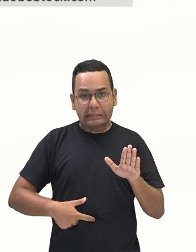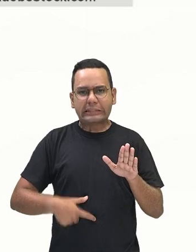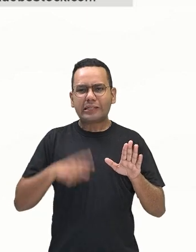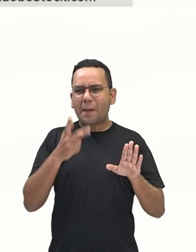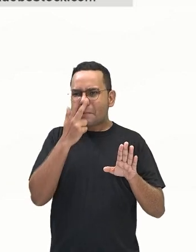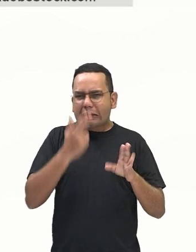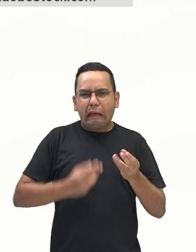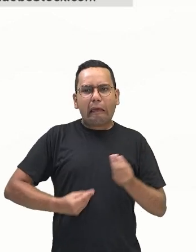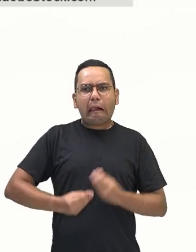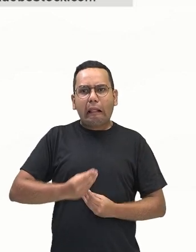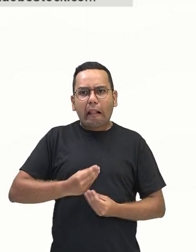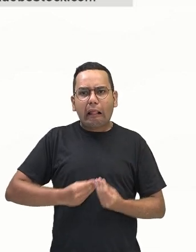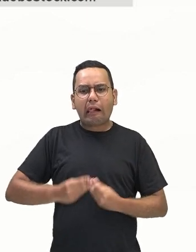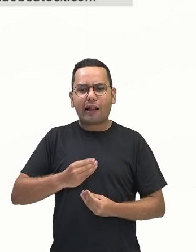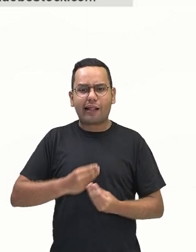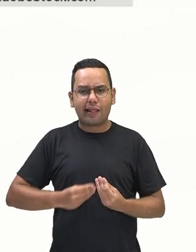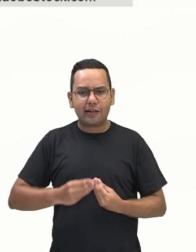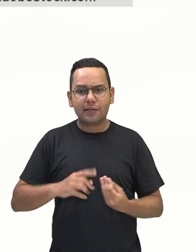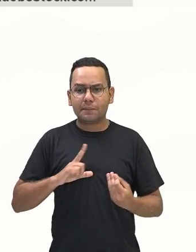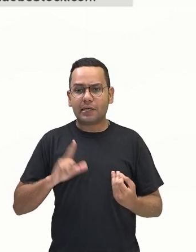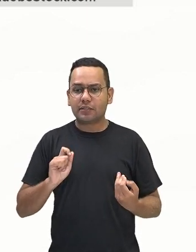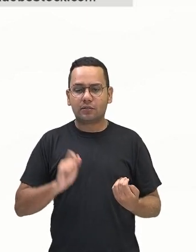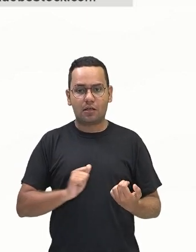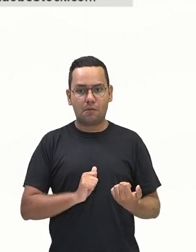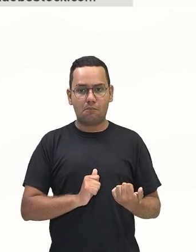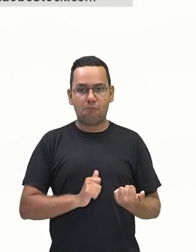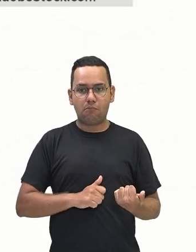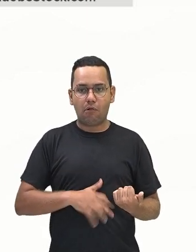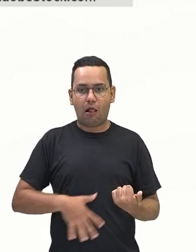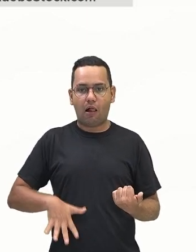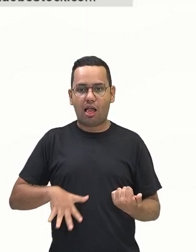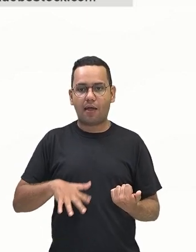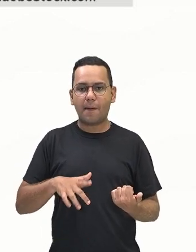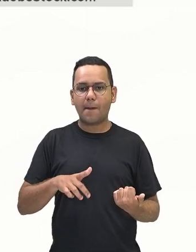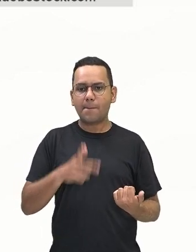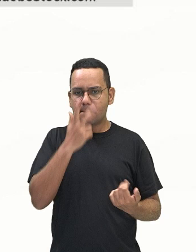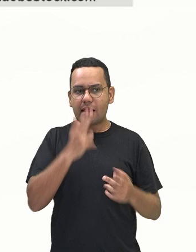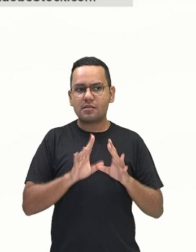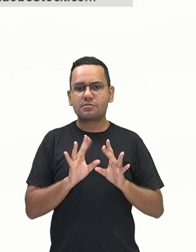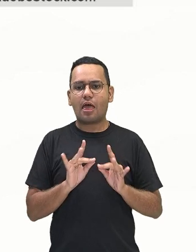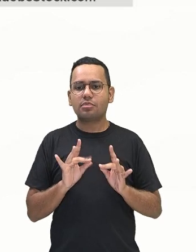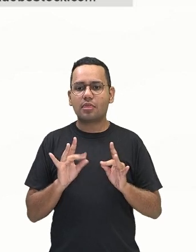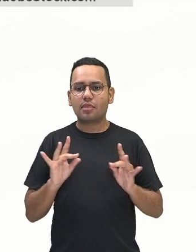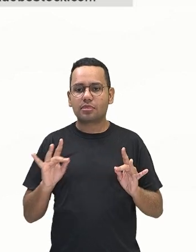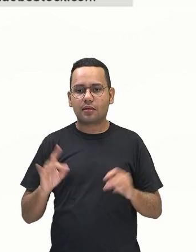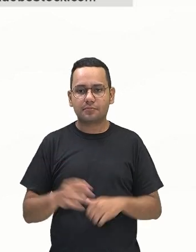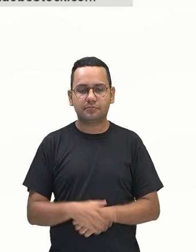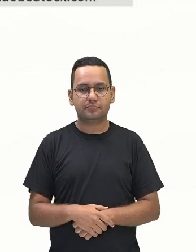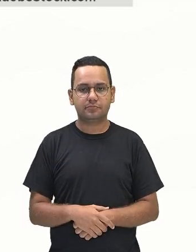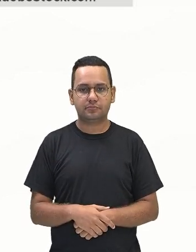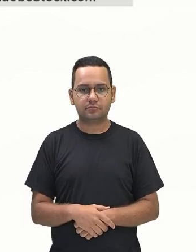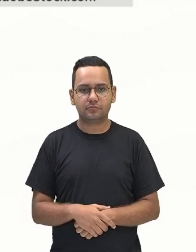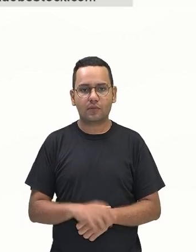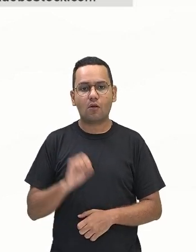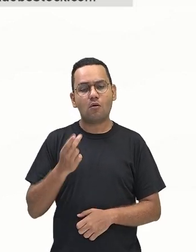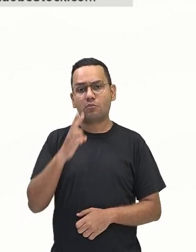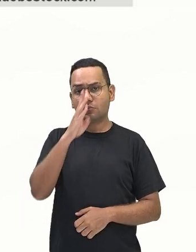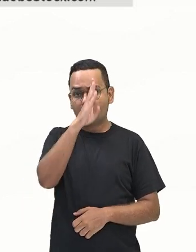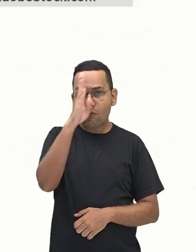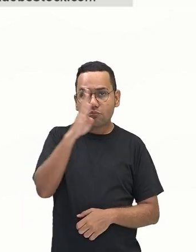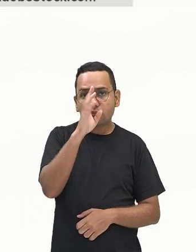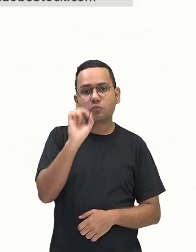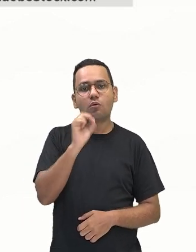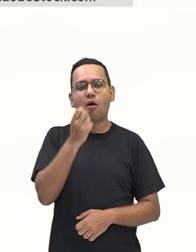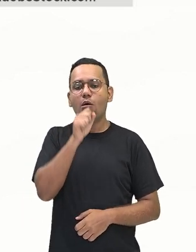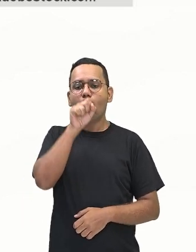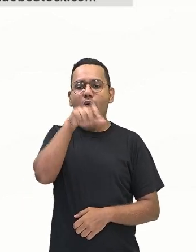você, então, tem evacuações líquidas. Essas diarreias, né, tonturas e